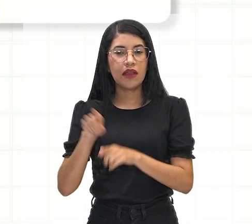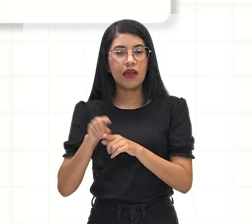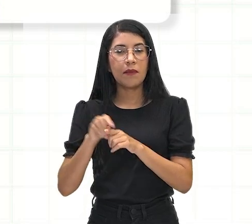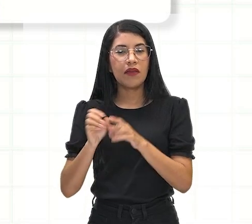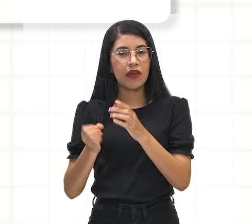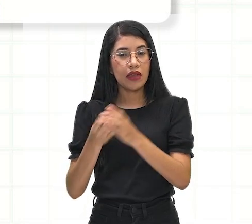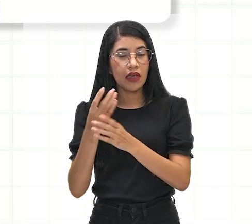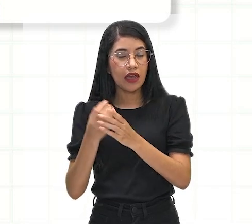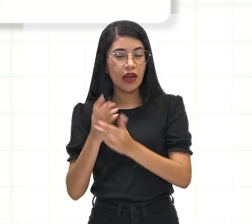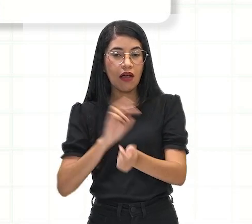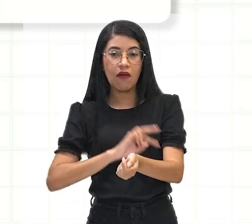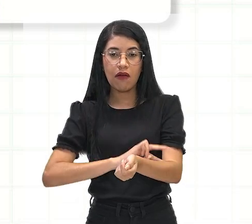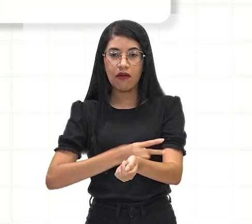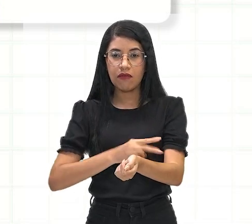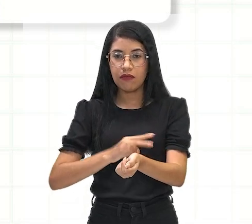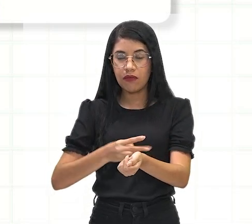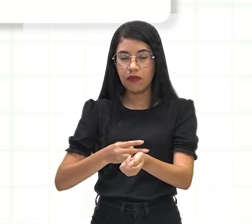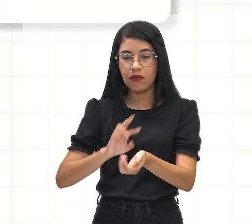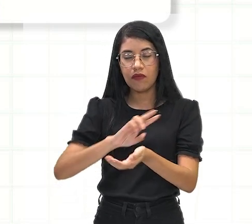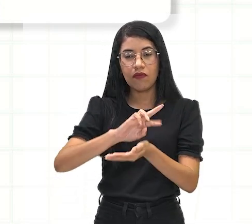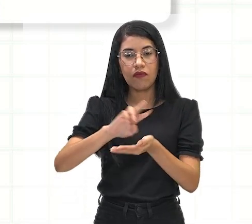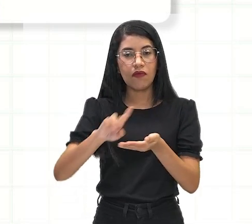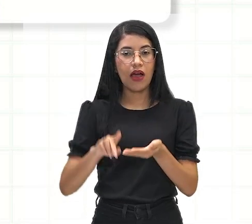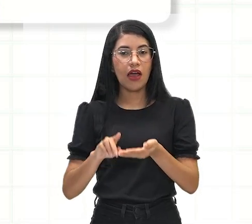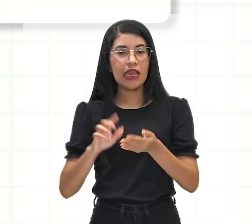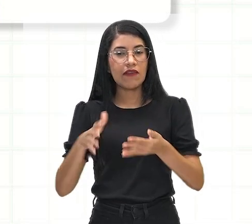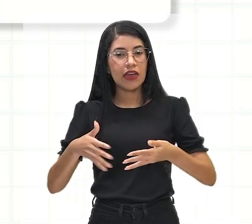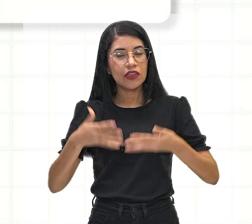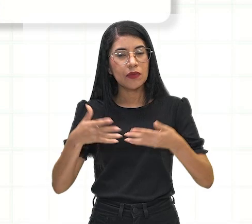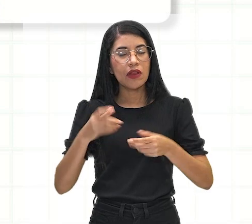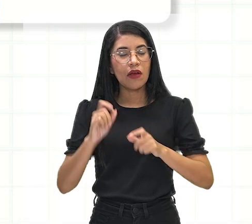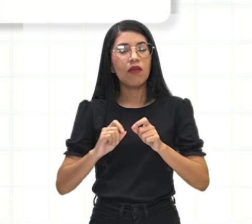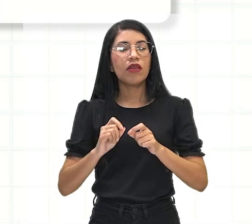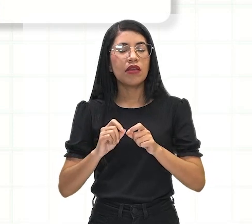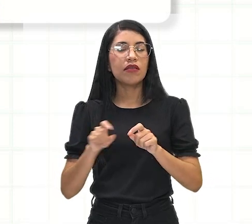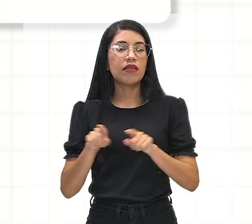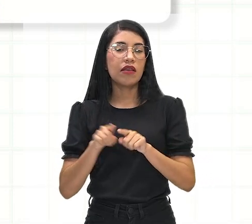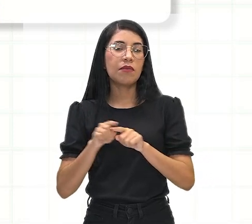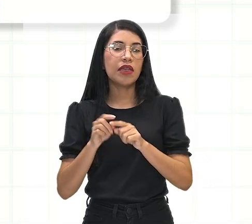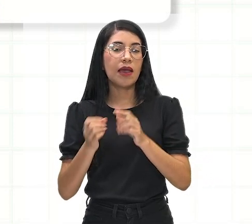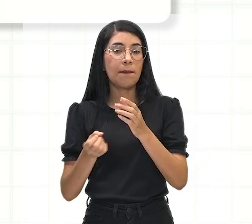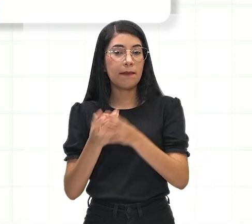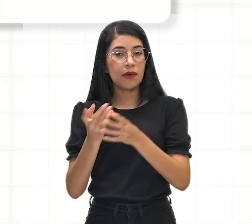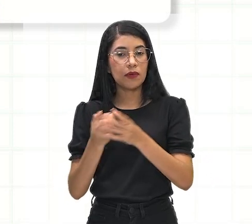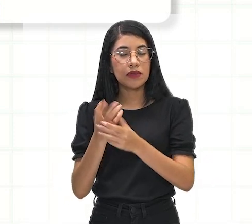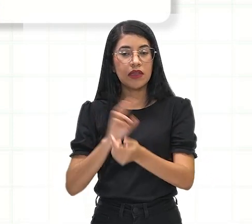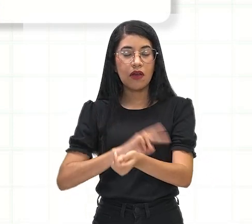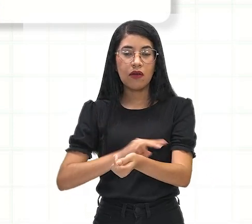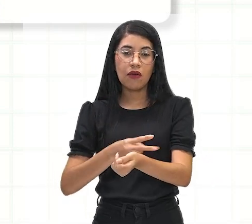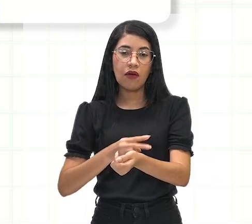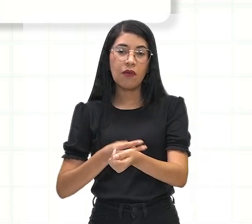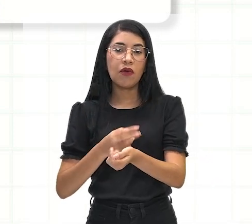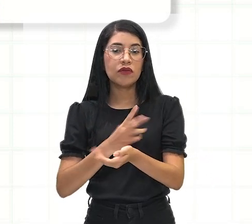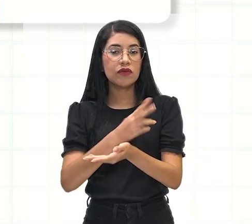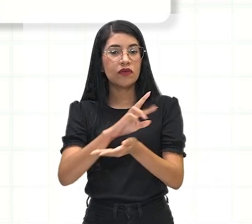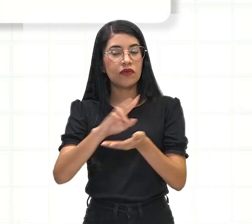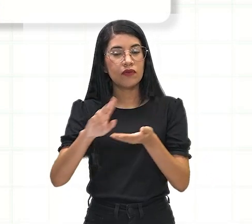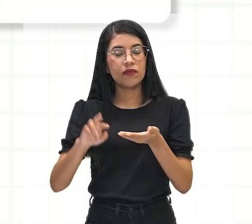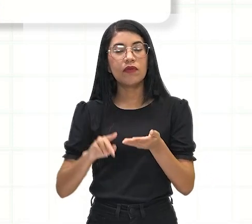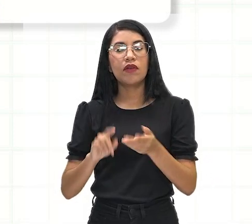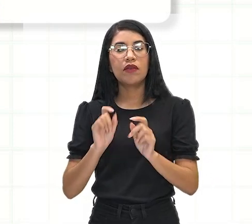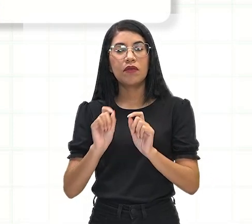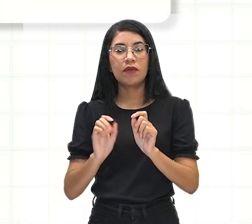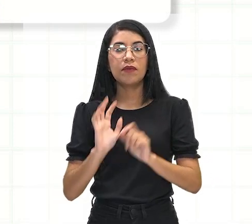secretar substâncias, hormônios, que vão estimular a hipófise a também produzir hormônios, secretar